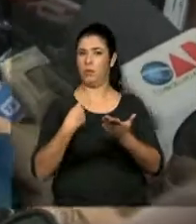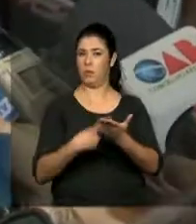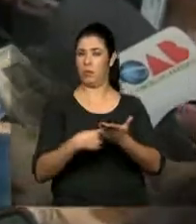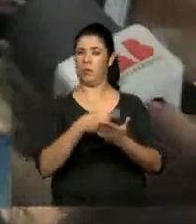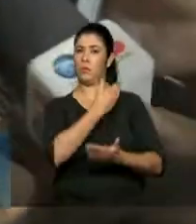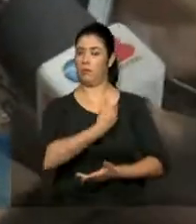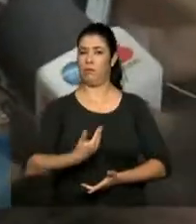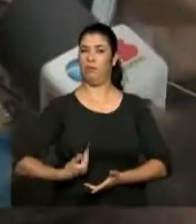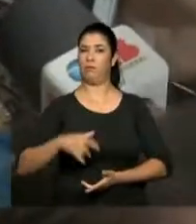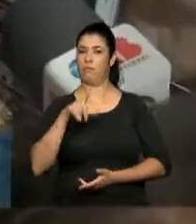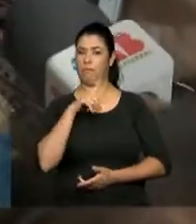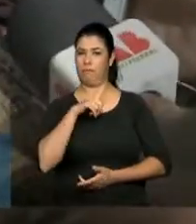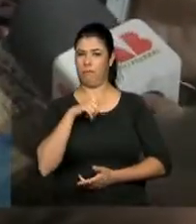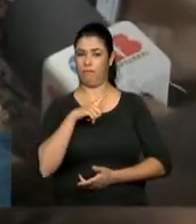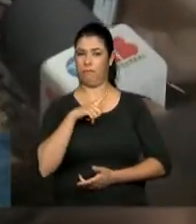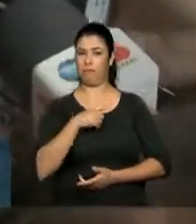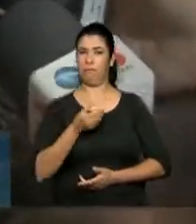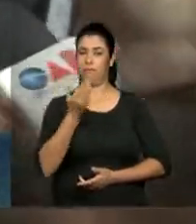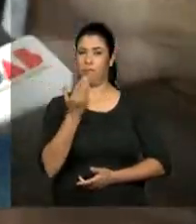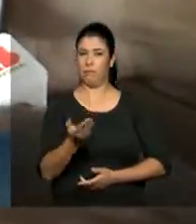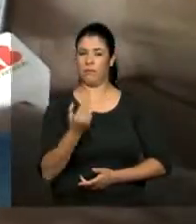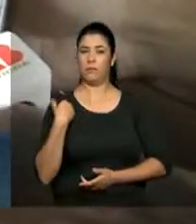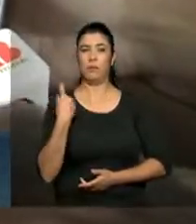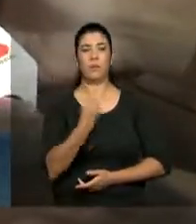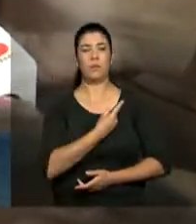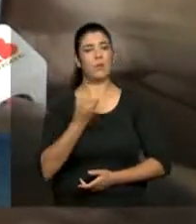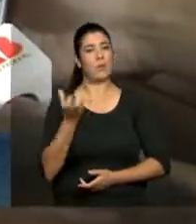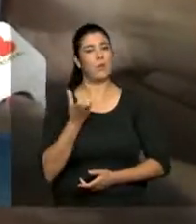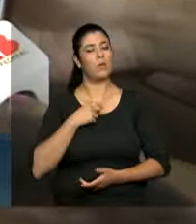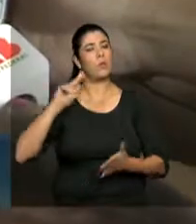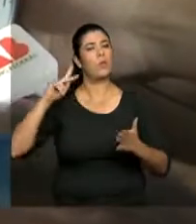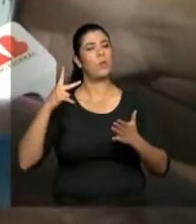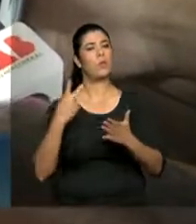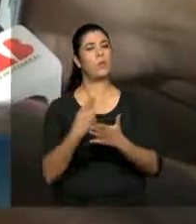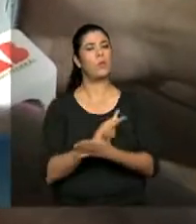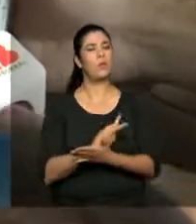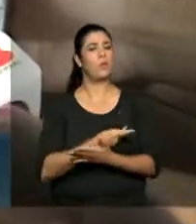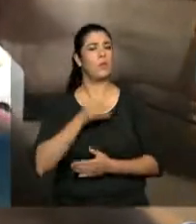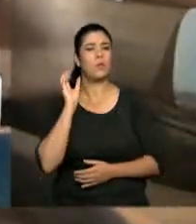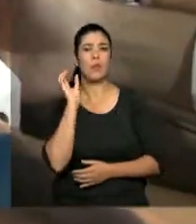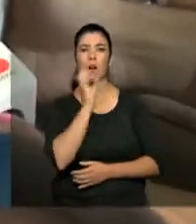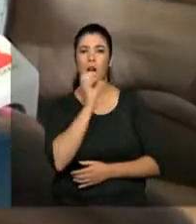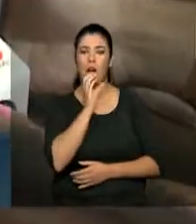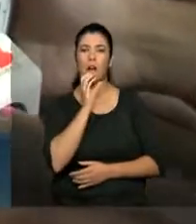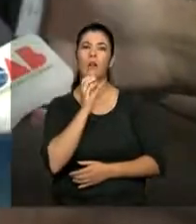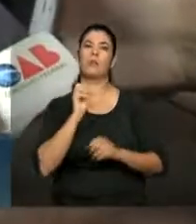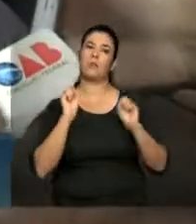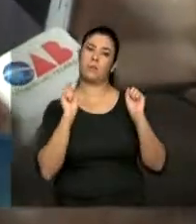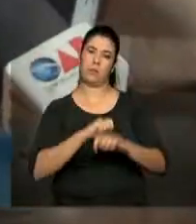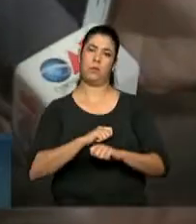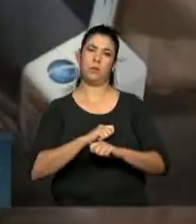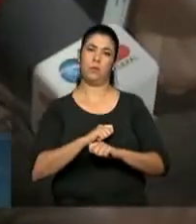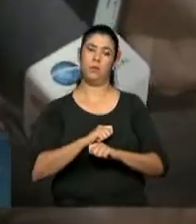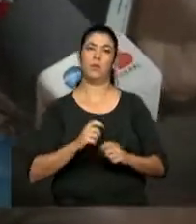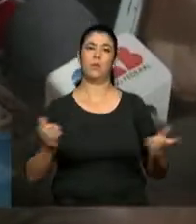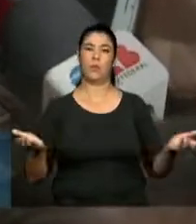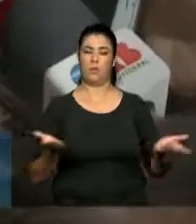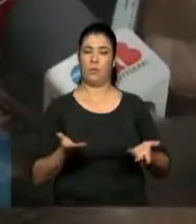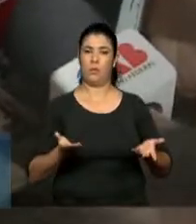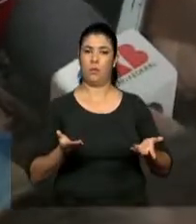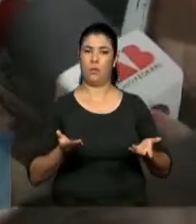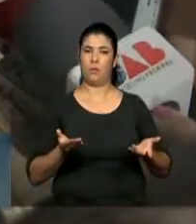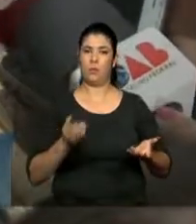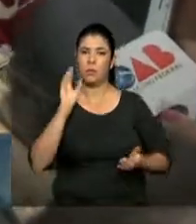qual nós queremos que isso ocorra da forma mais rápida e ágil possível. Hoje,